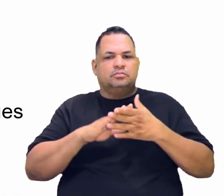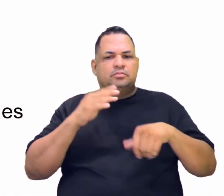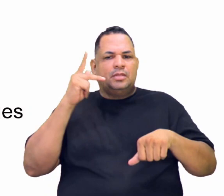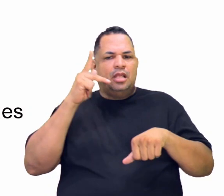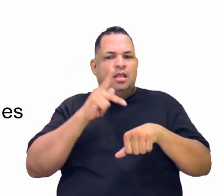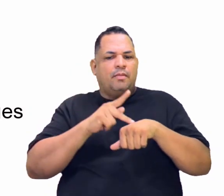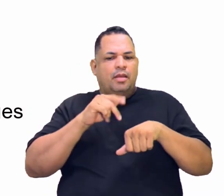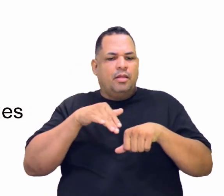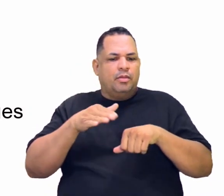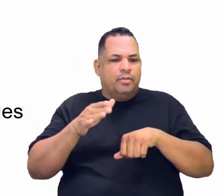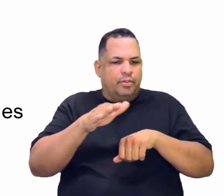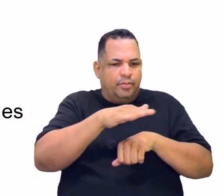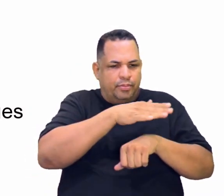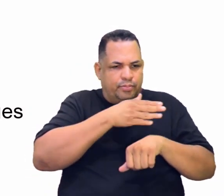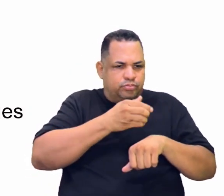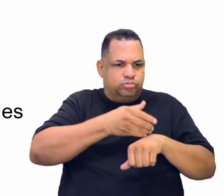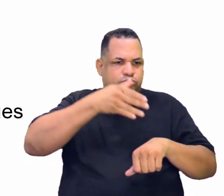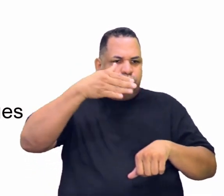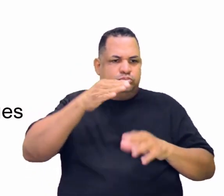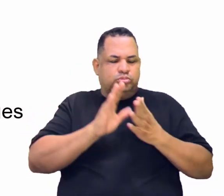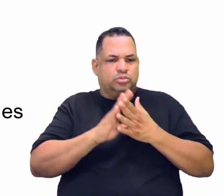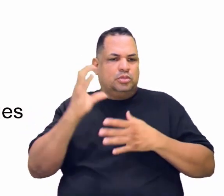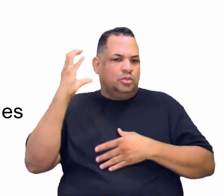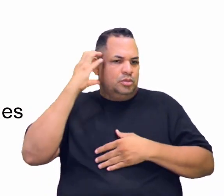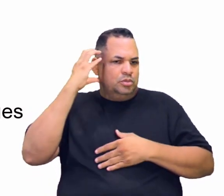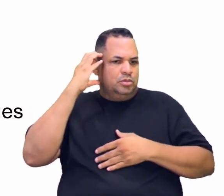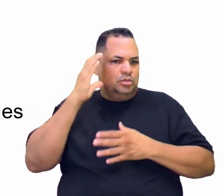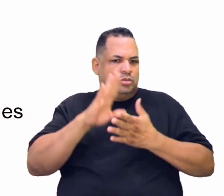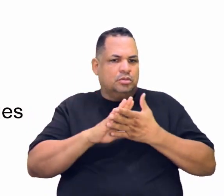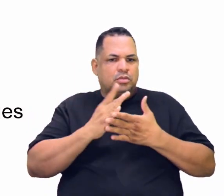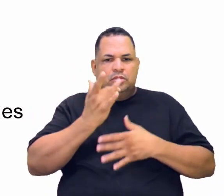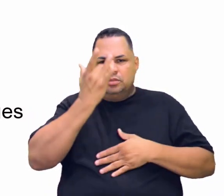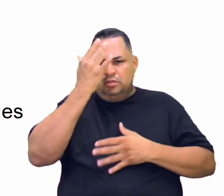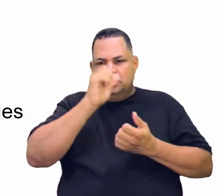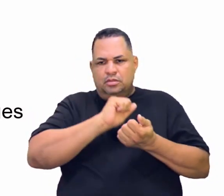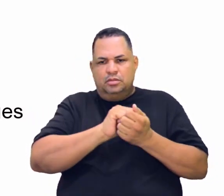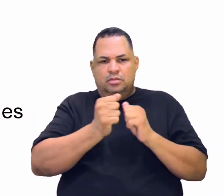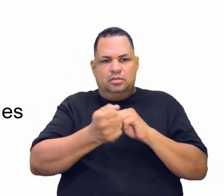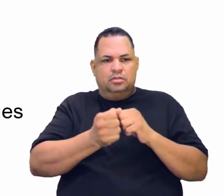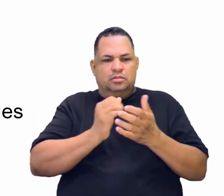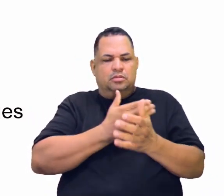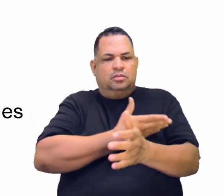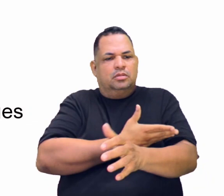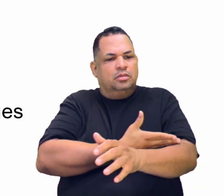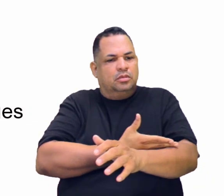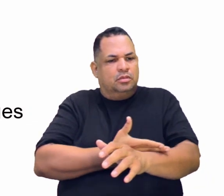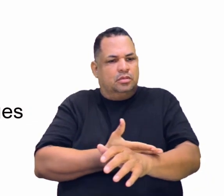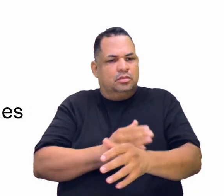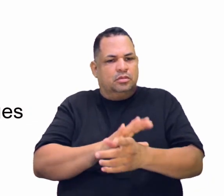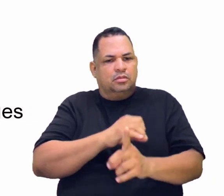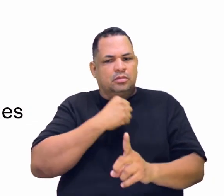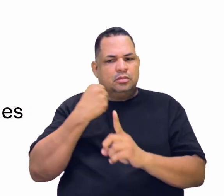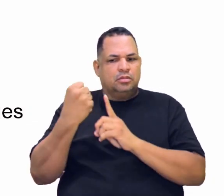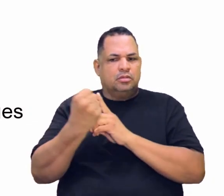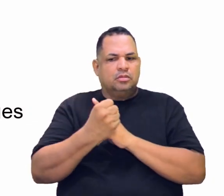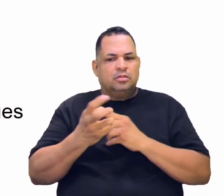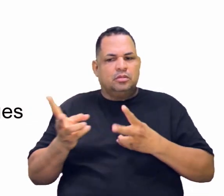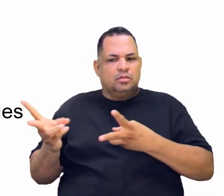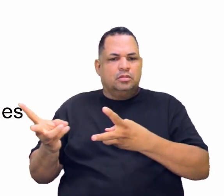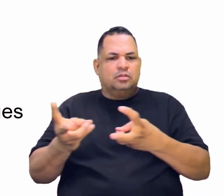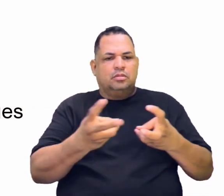Cuiabá. Por ser manso e de fácil adaptação, eles foram explorados pela sociedade